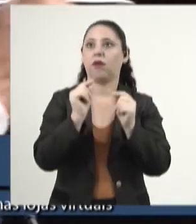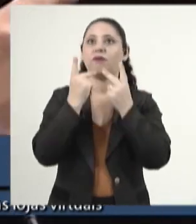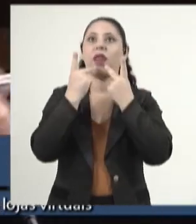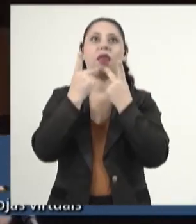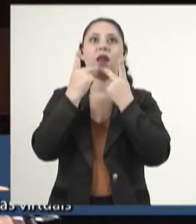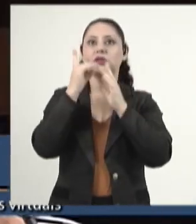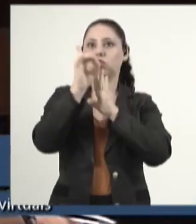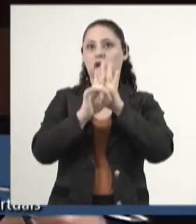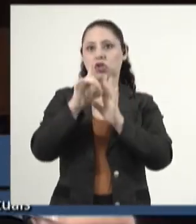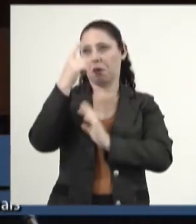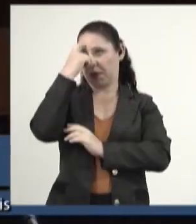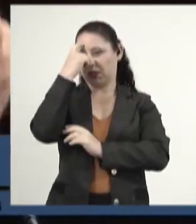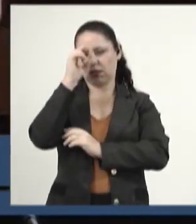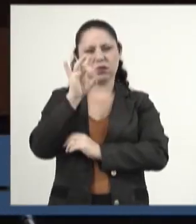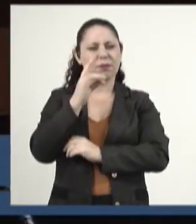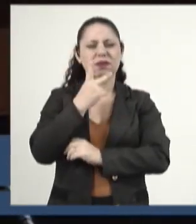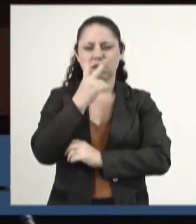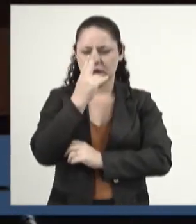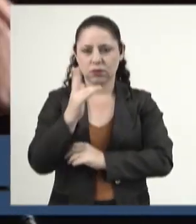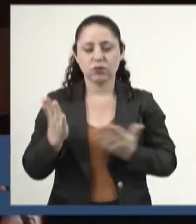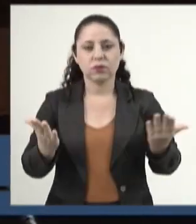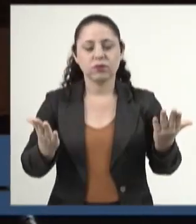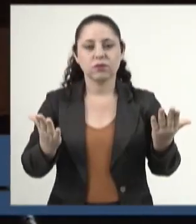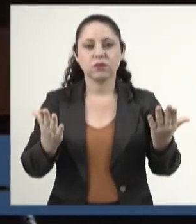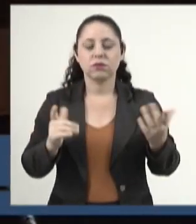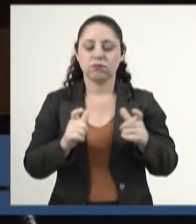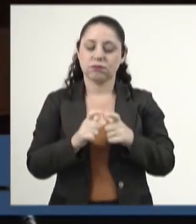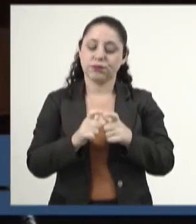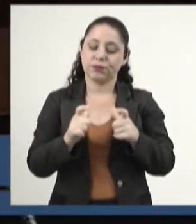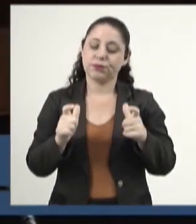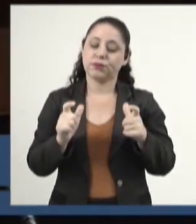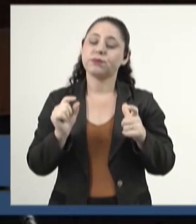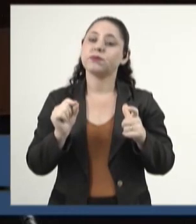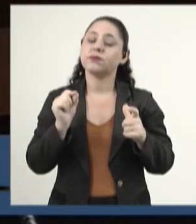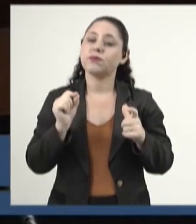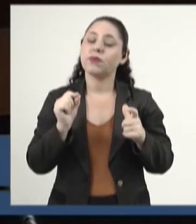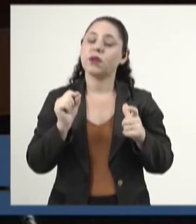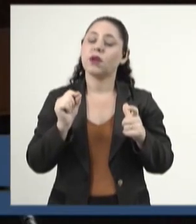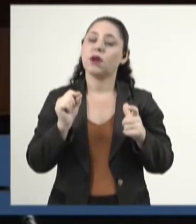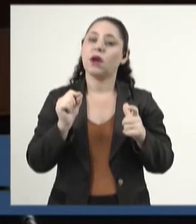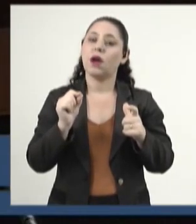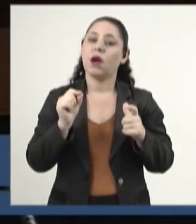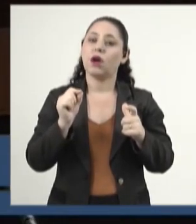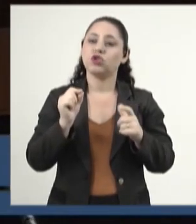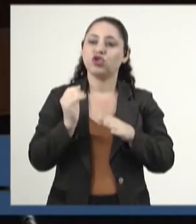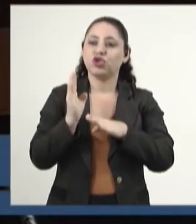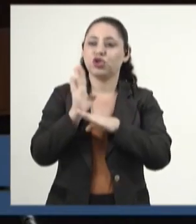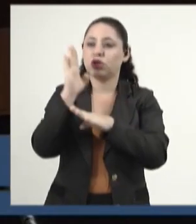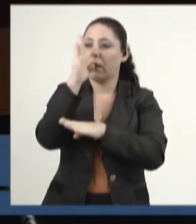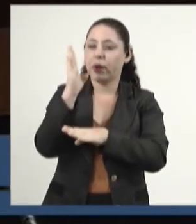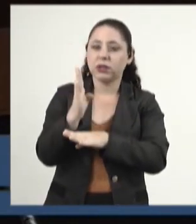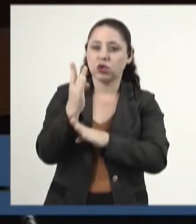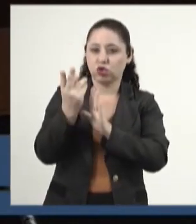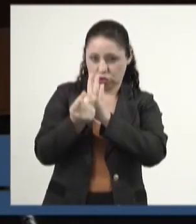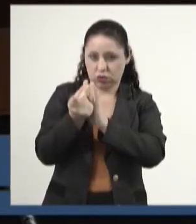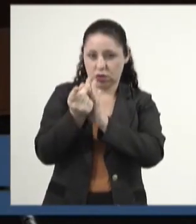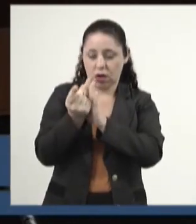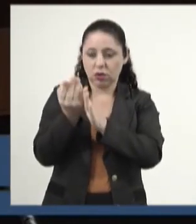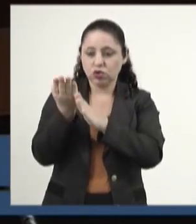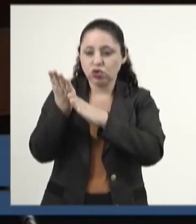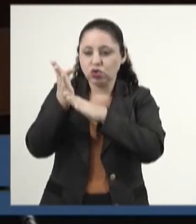de falar, que só ele que pensa nisso. E nesse aumento aqui do Auxílio Brasil, que ajudou